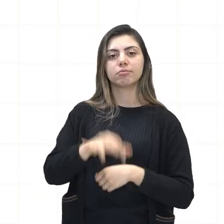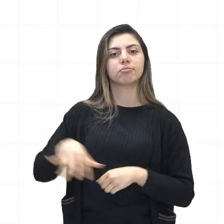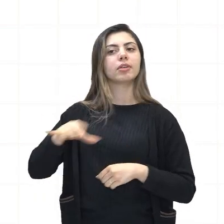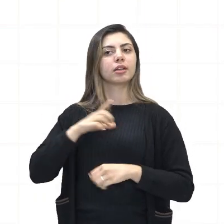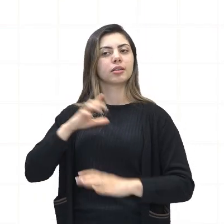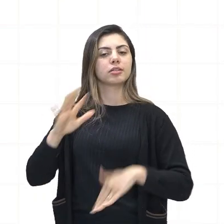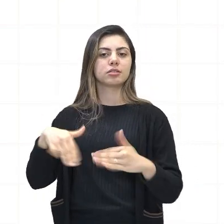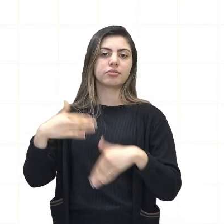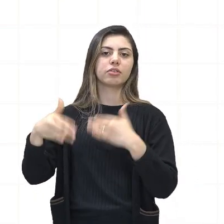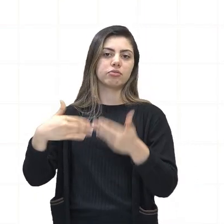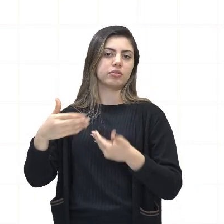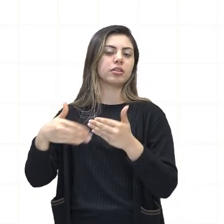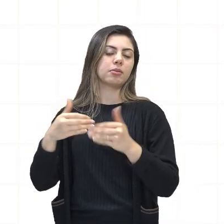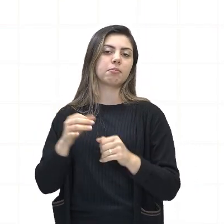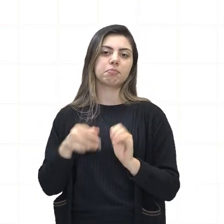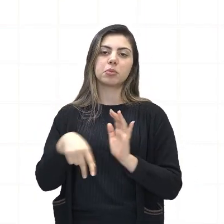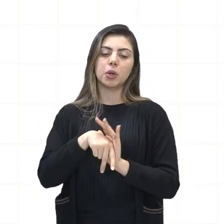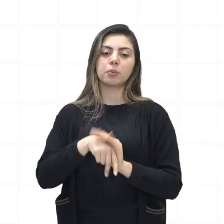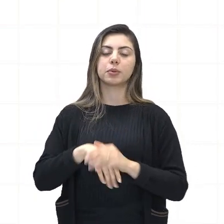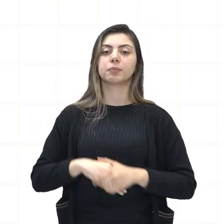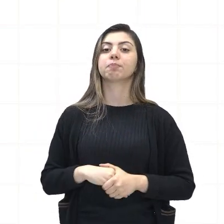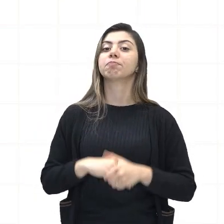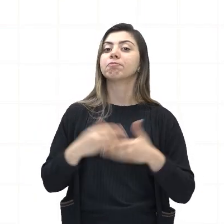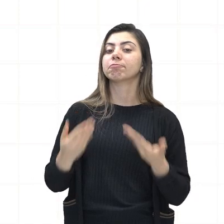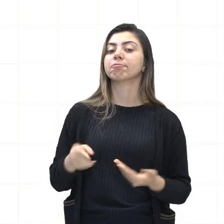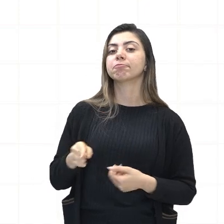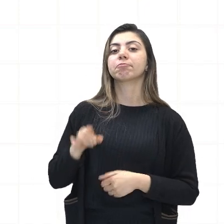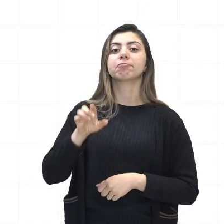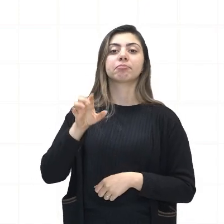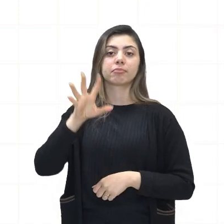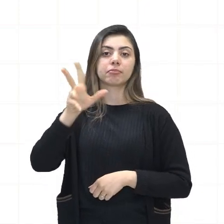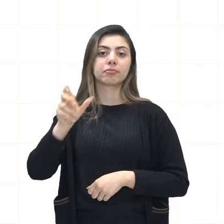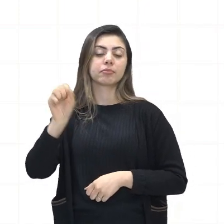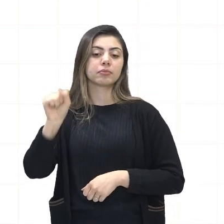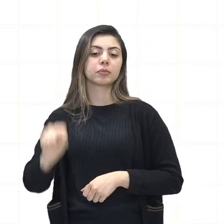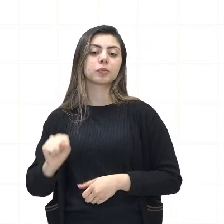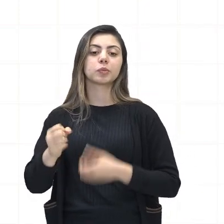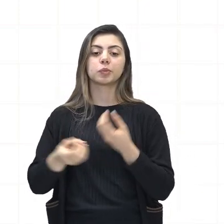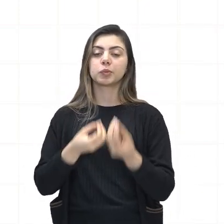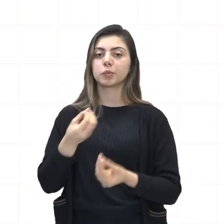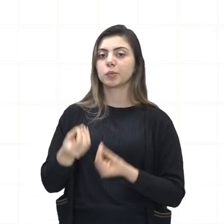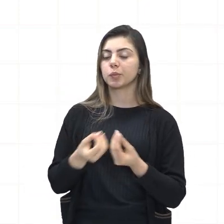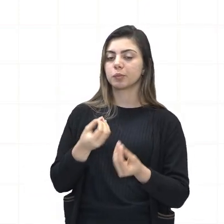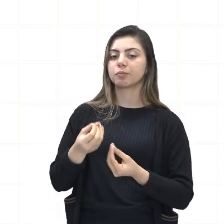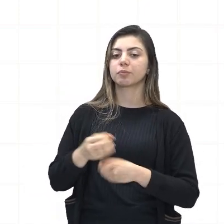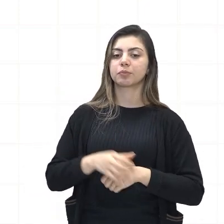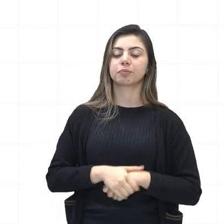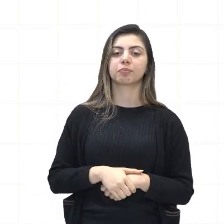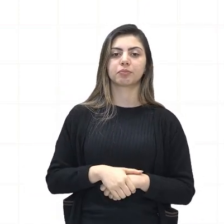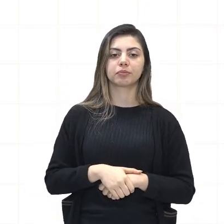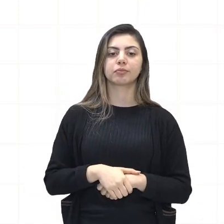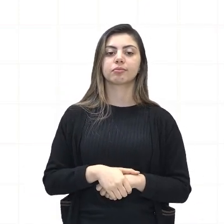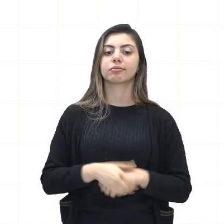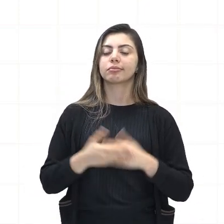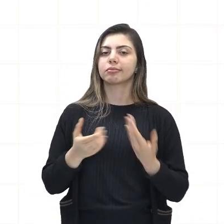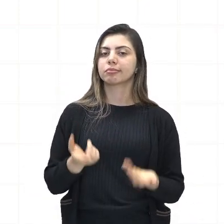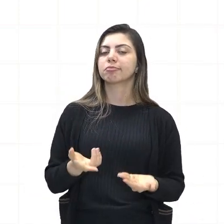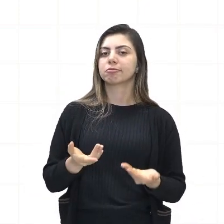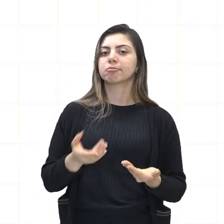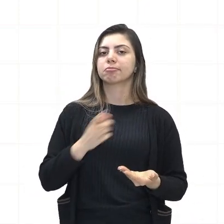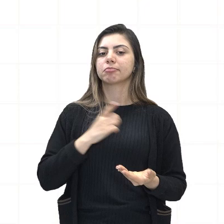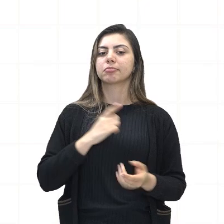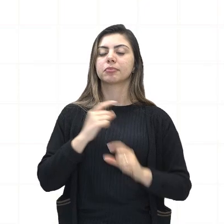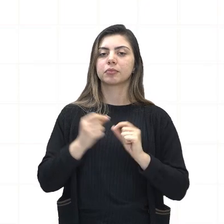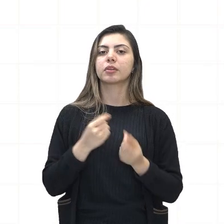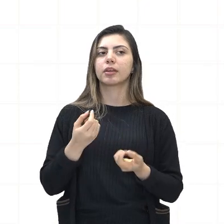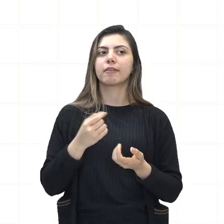desenvolvida do continente africano. A África do Sul, ela representa ali, nessa parte mais ao sul da África, e vai ter muitas